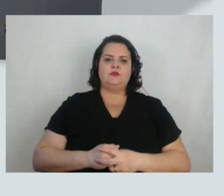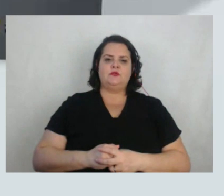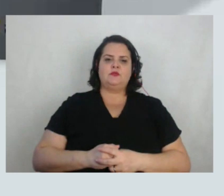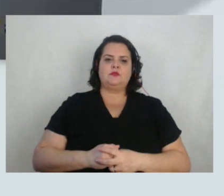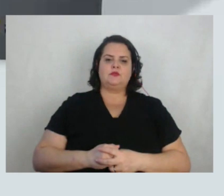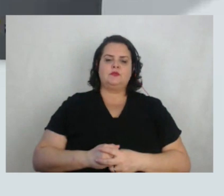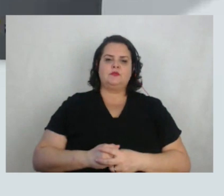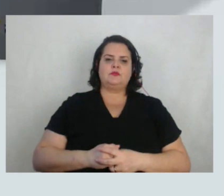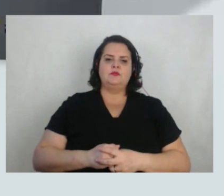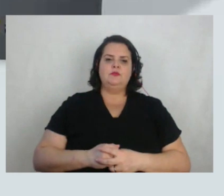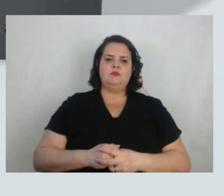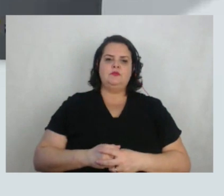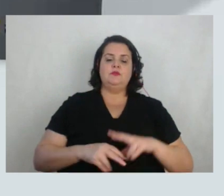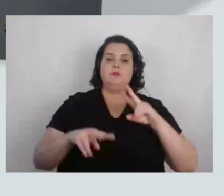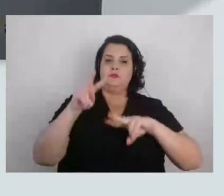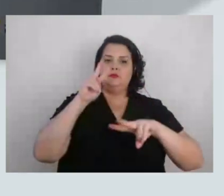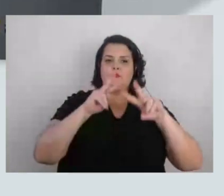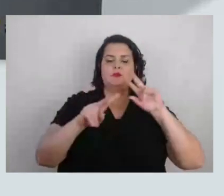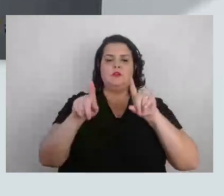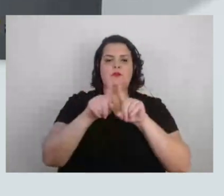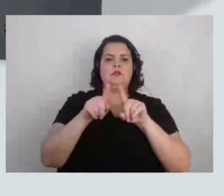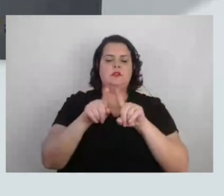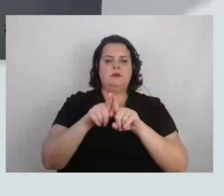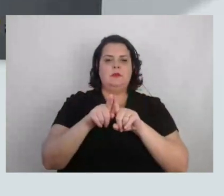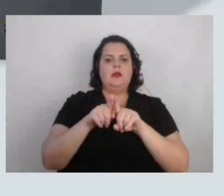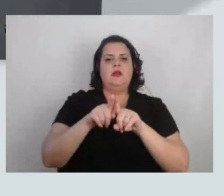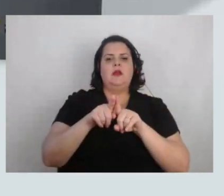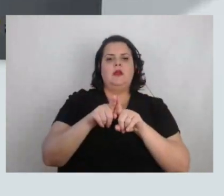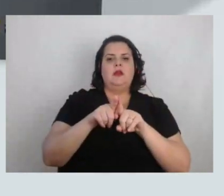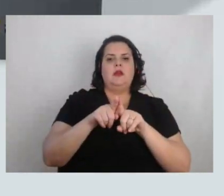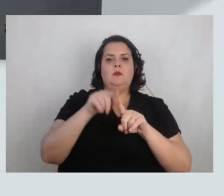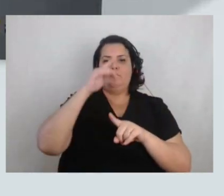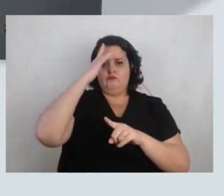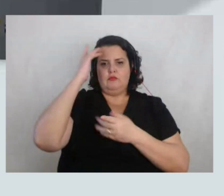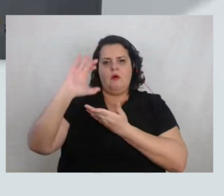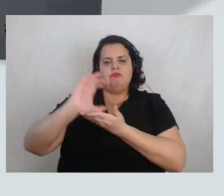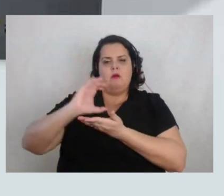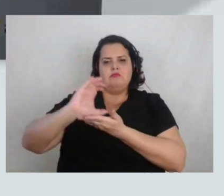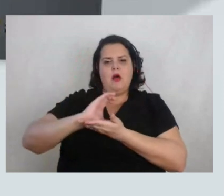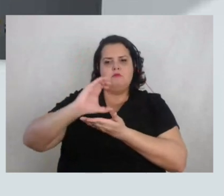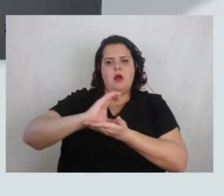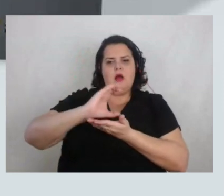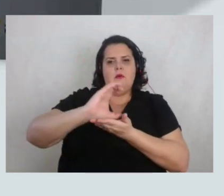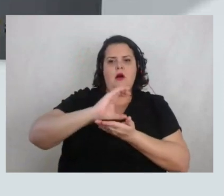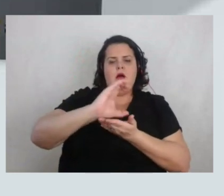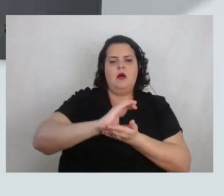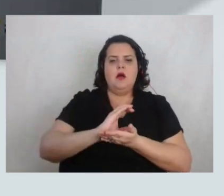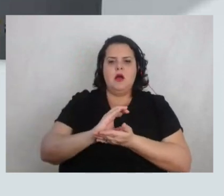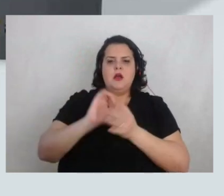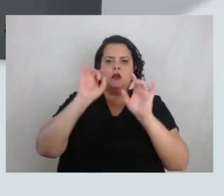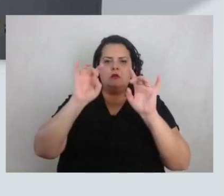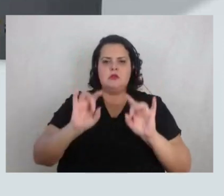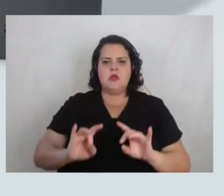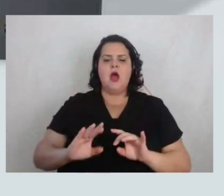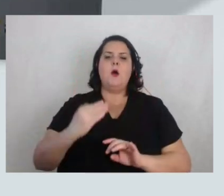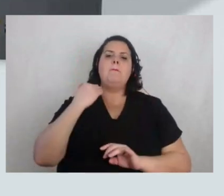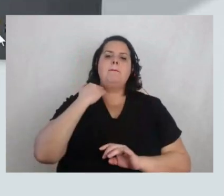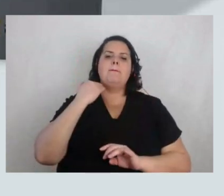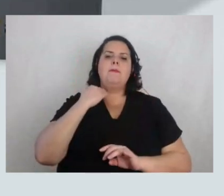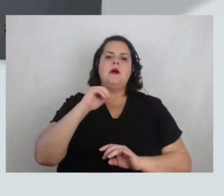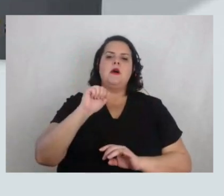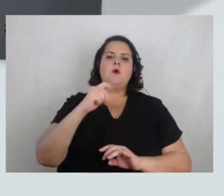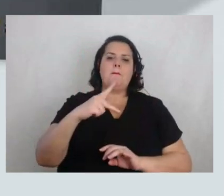Recebemos muitas doações, eu vou dizer logo isso, essa aqui especialmente do Banco Pactual,